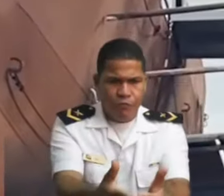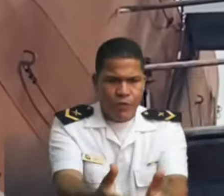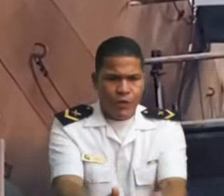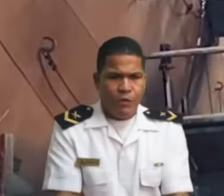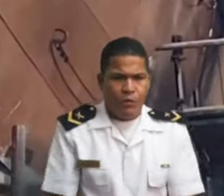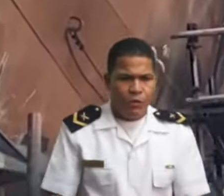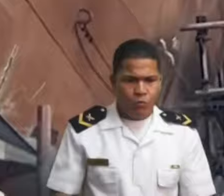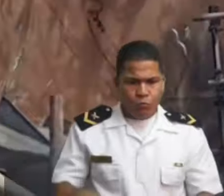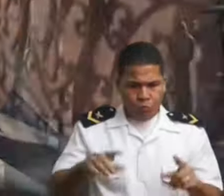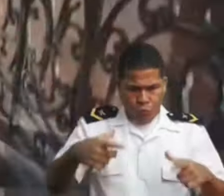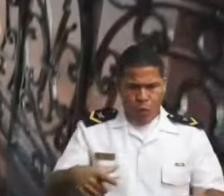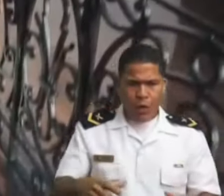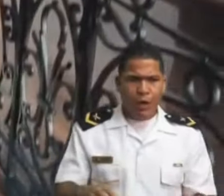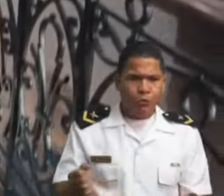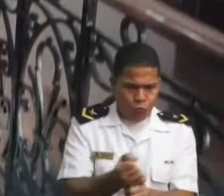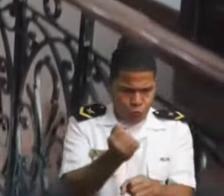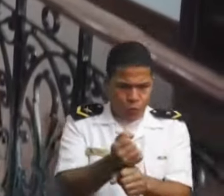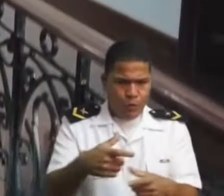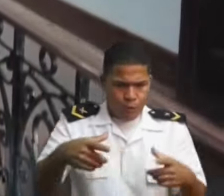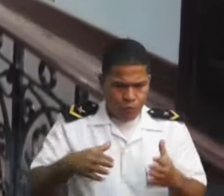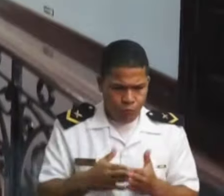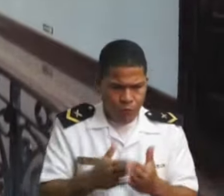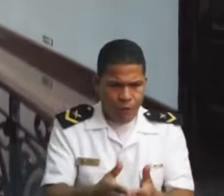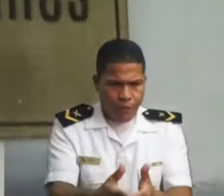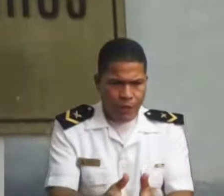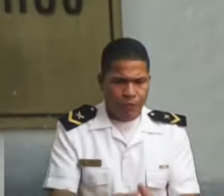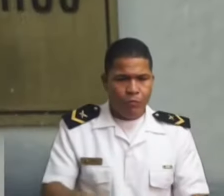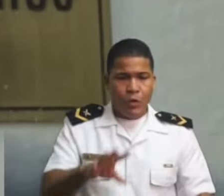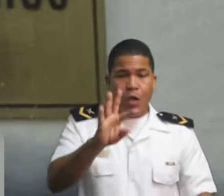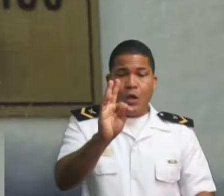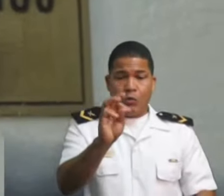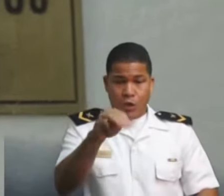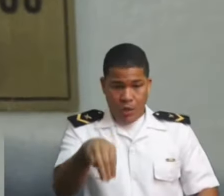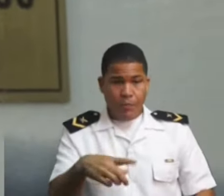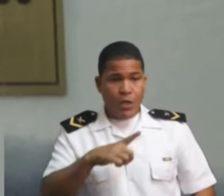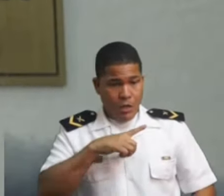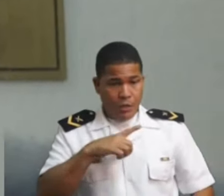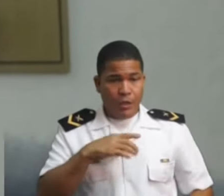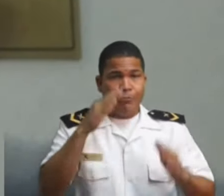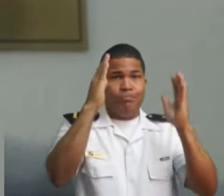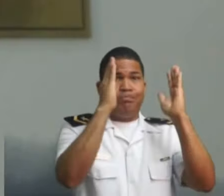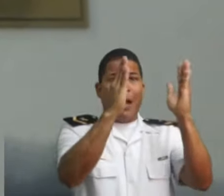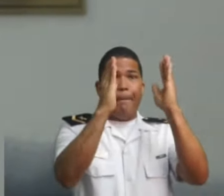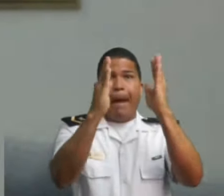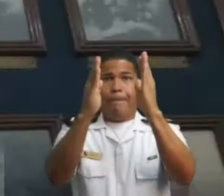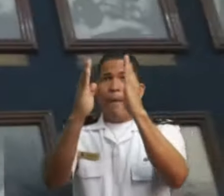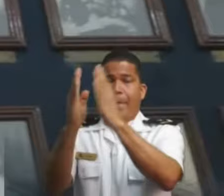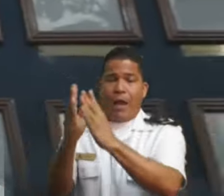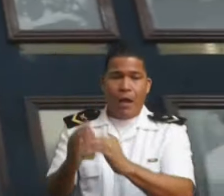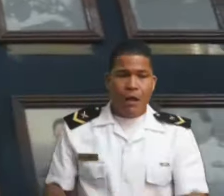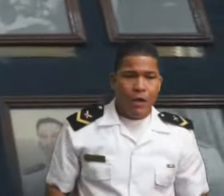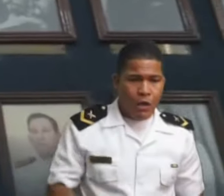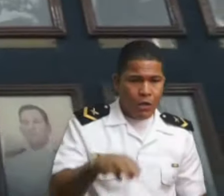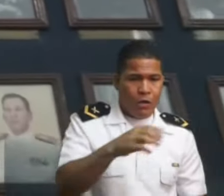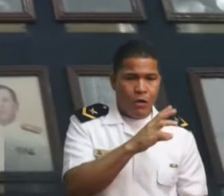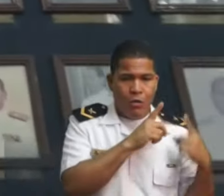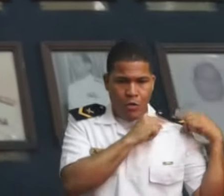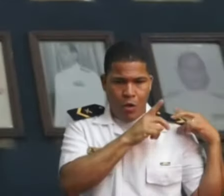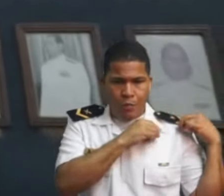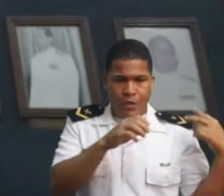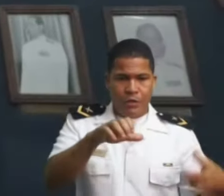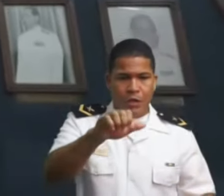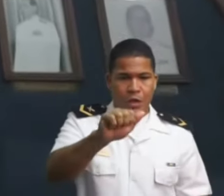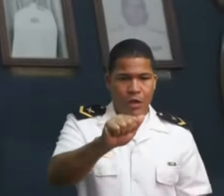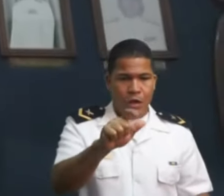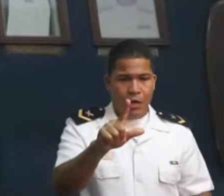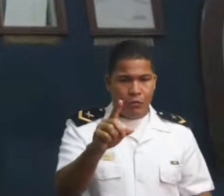estaleiros brasileiros. O tribunal conta com a biblioteca Almirante Adalberto Nunes, nome dado em homenagem ao seu